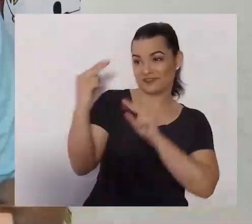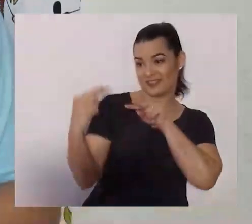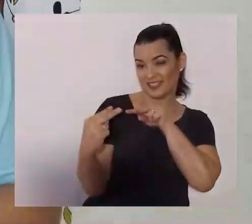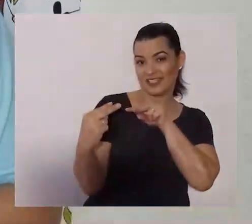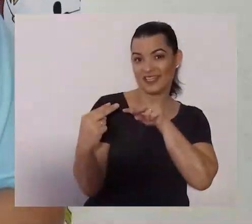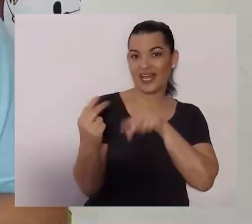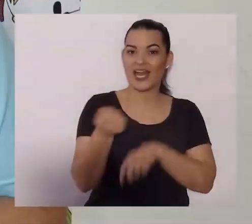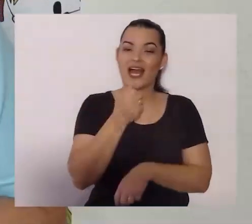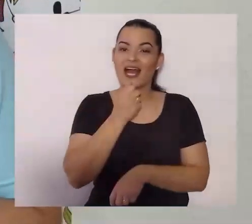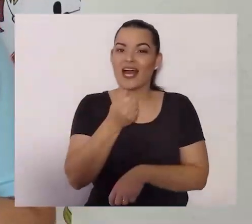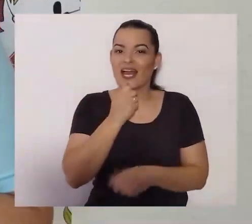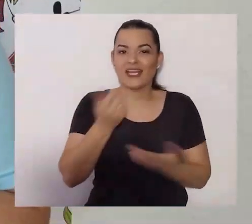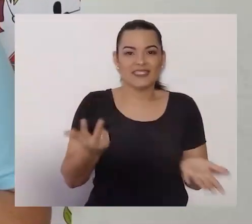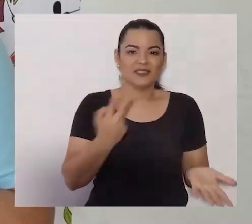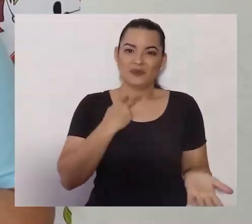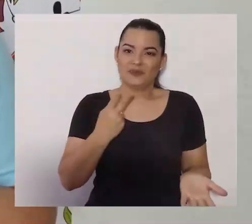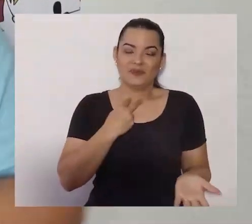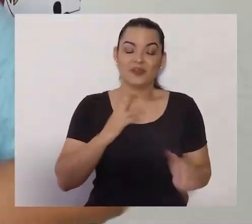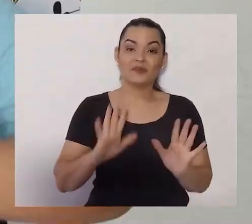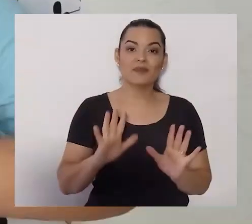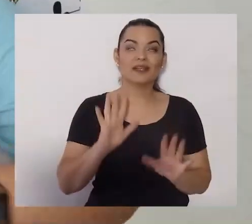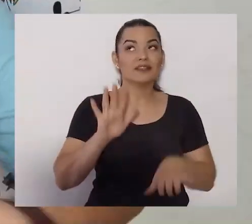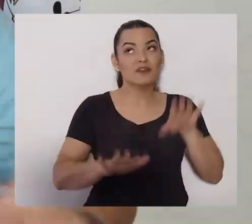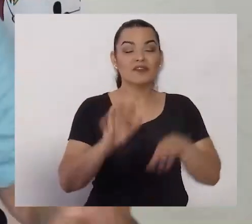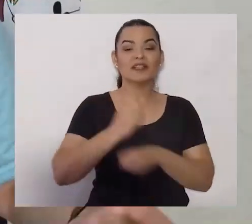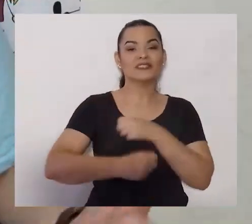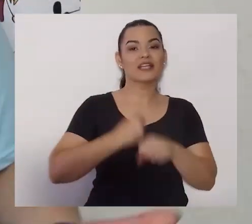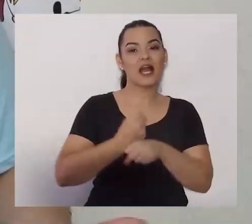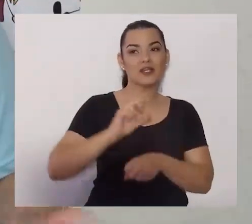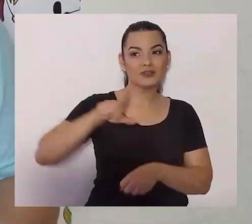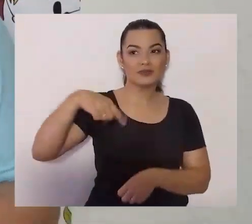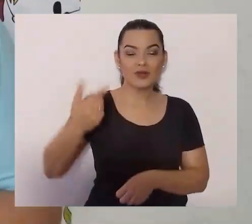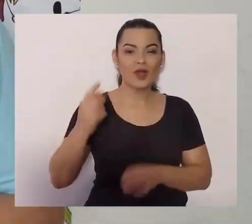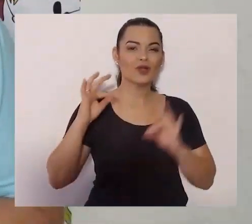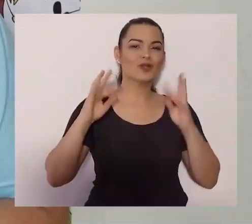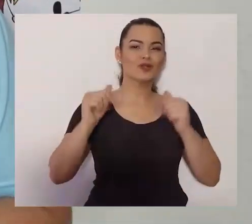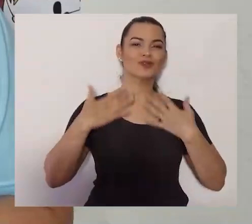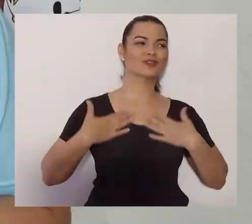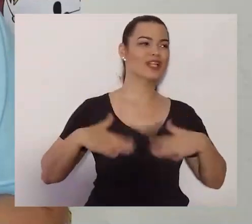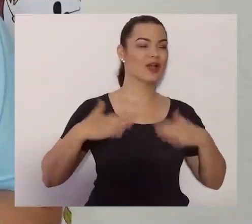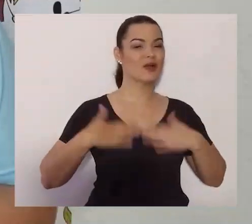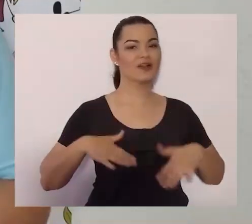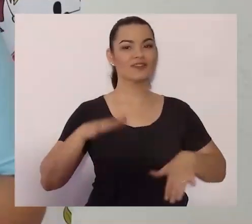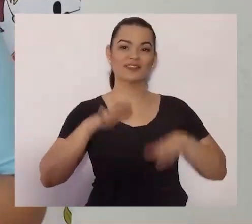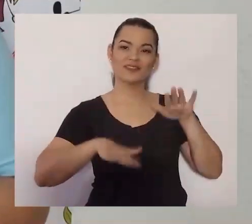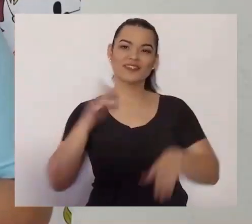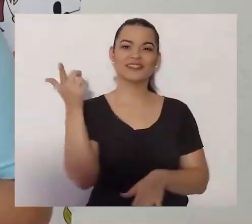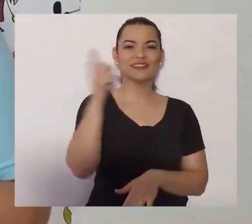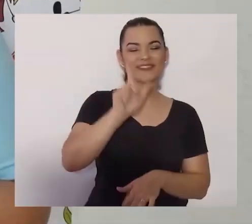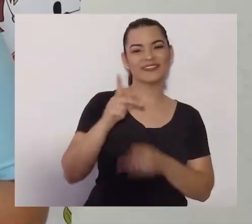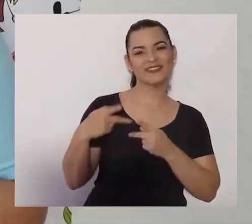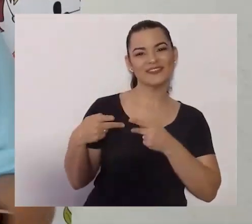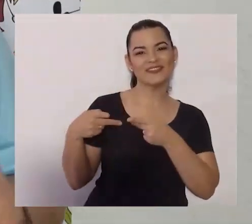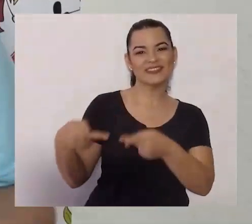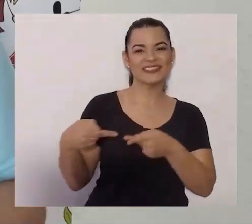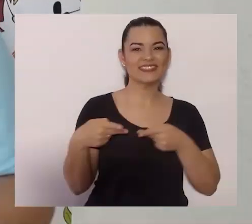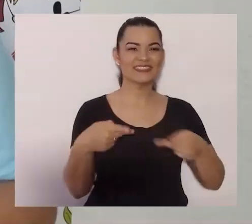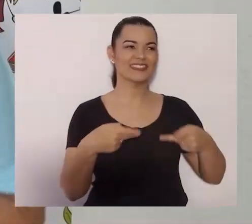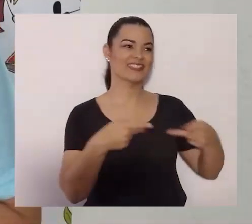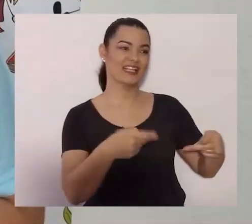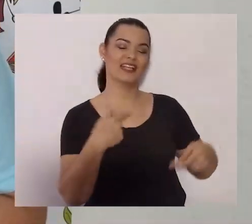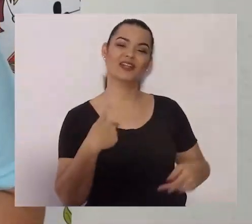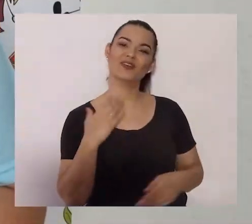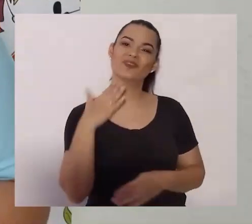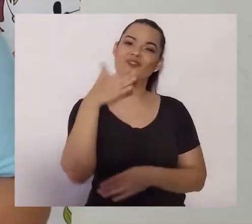quem sabe o ano que vem aí, com todas as coisas já bem mais tranquilas, a gente não consegue essa visita e eu não